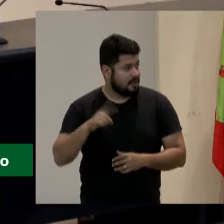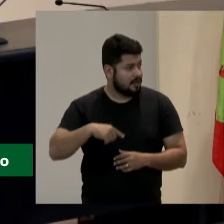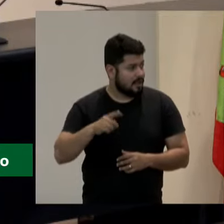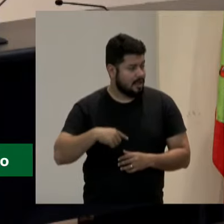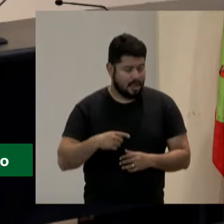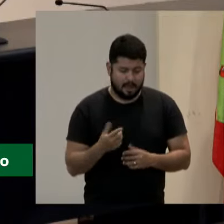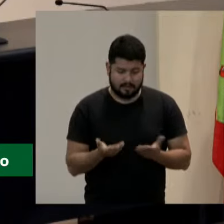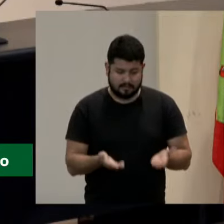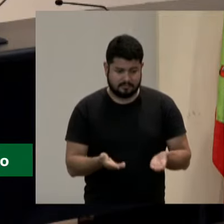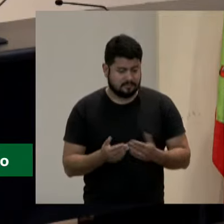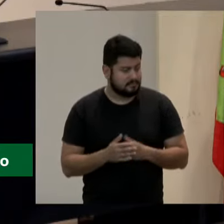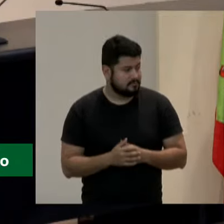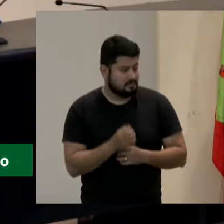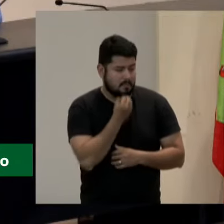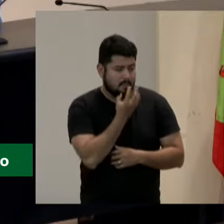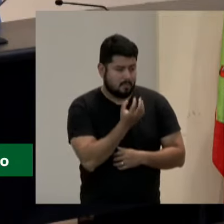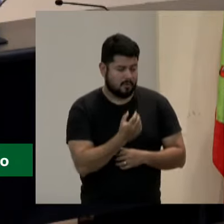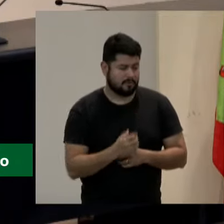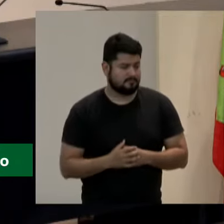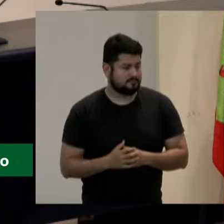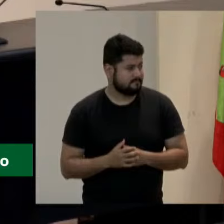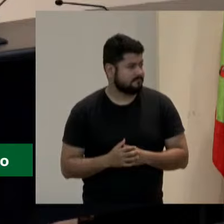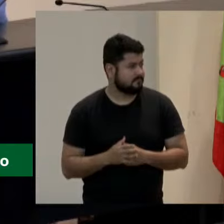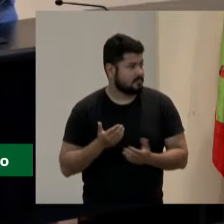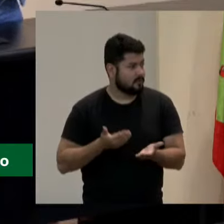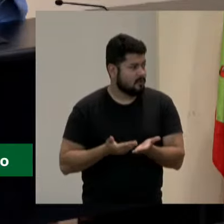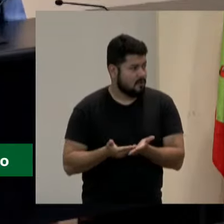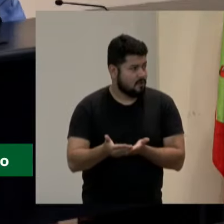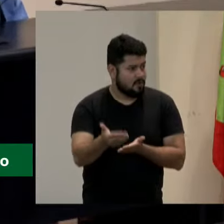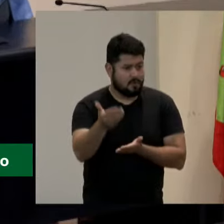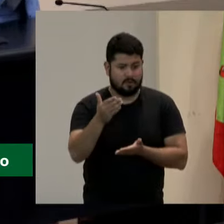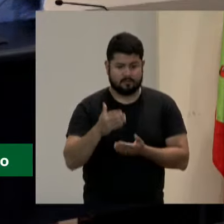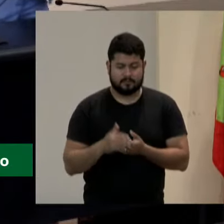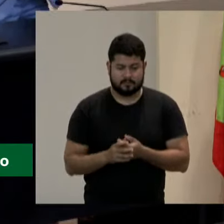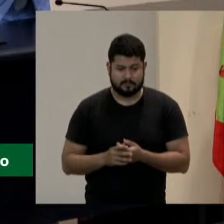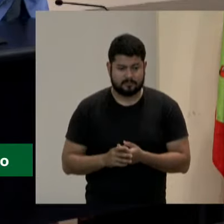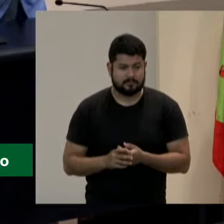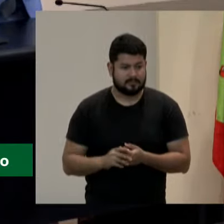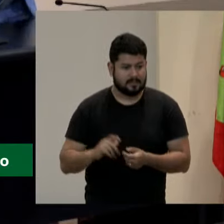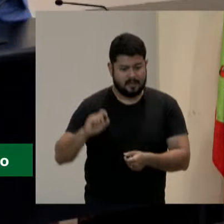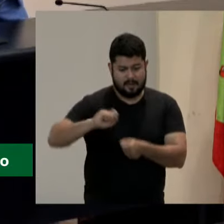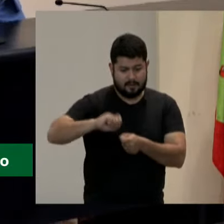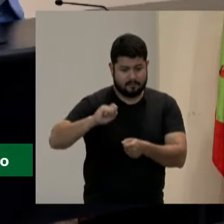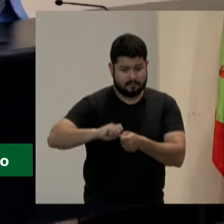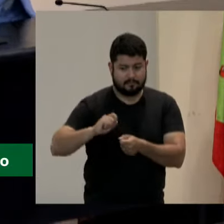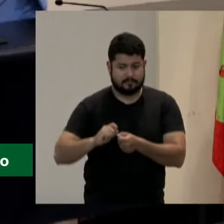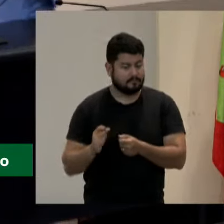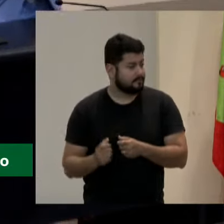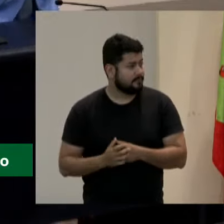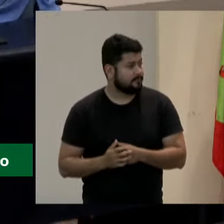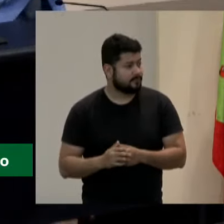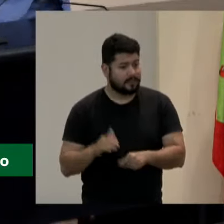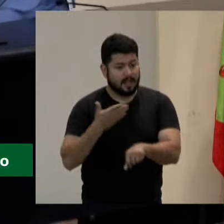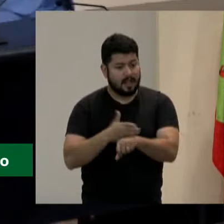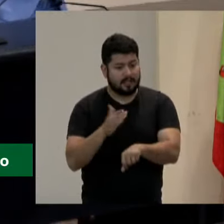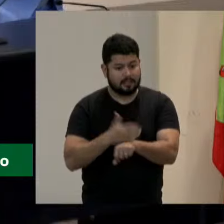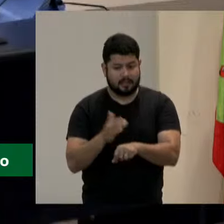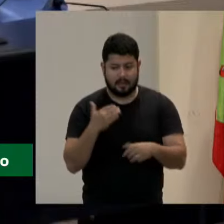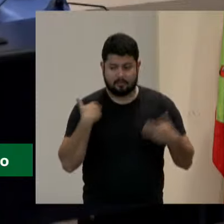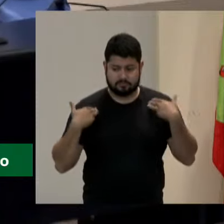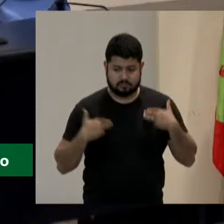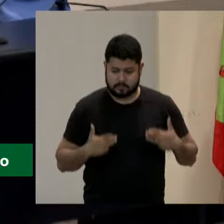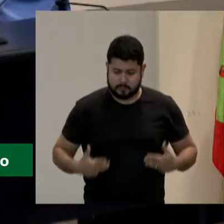mesmo. Ela, que bom. E começou. Morri, tracejando, treinando a minha coordenação motora